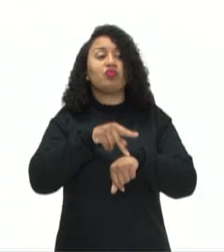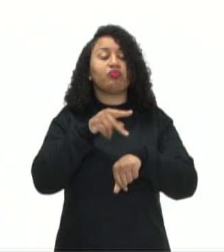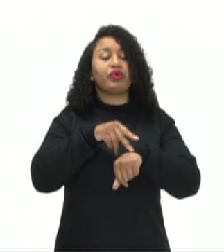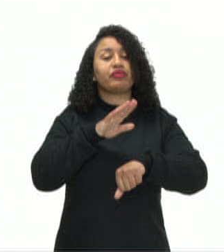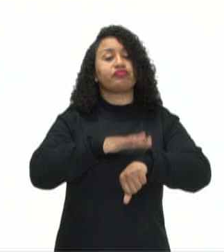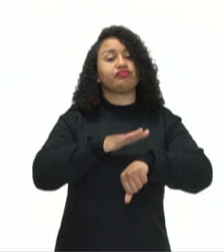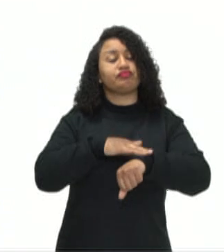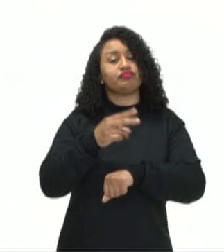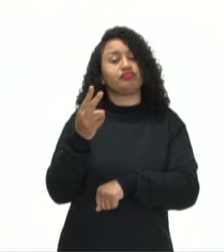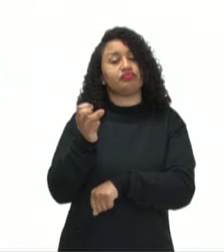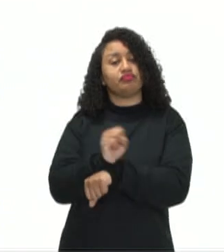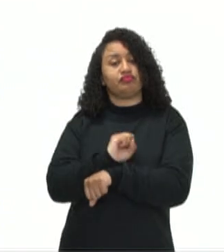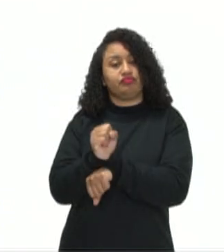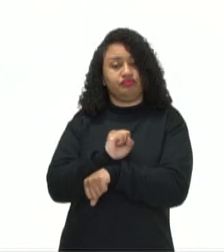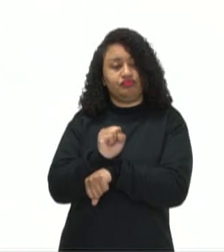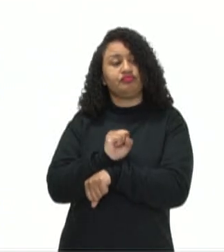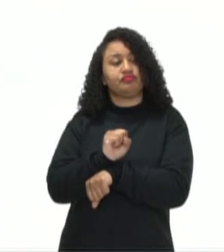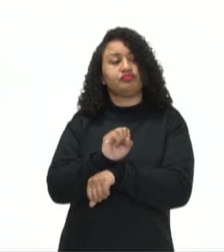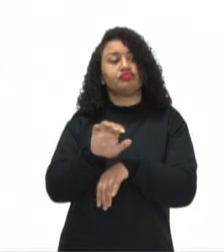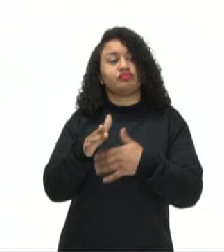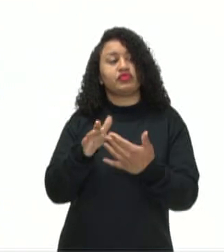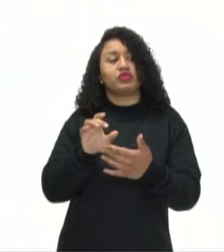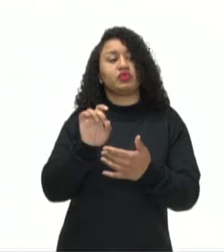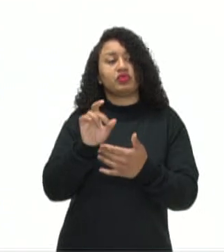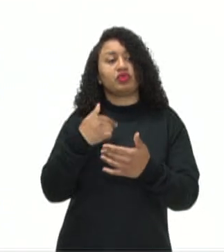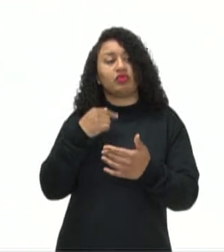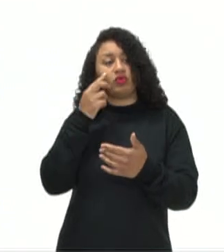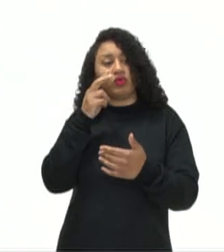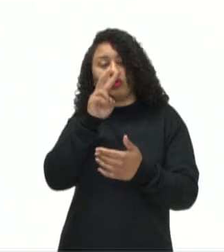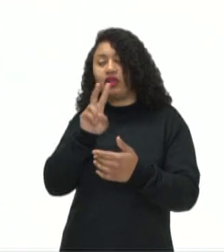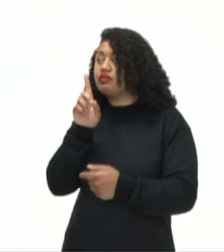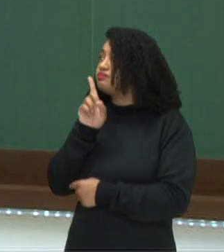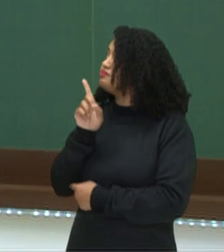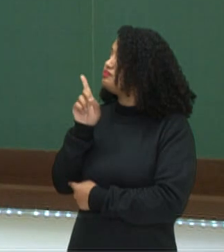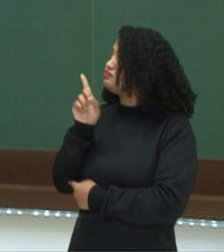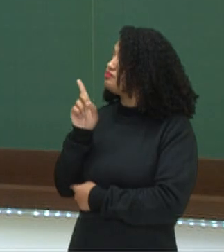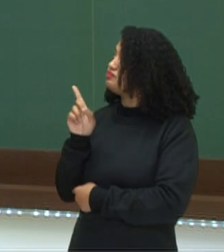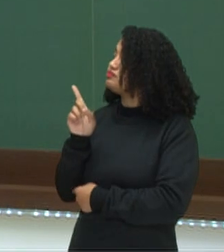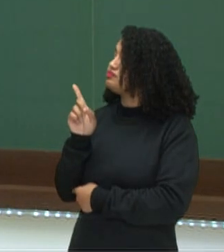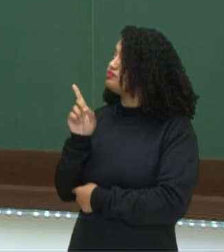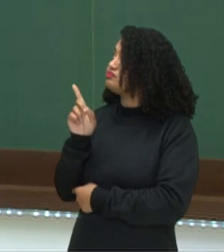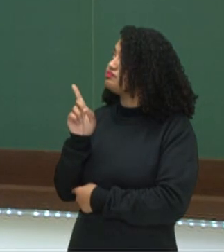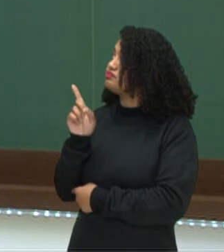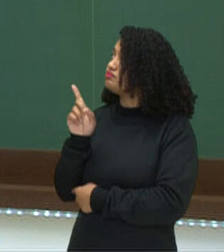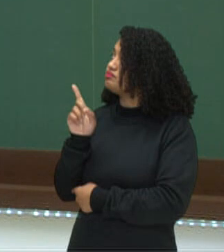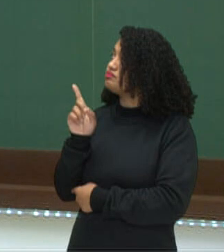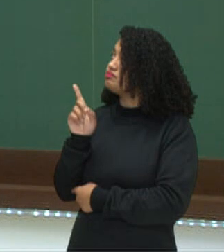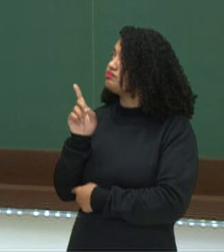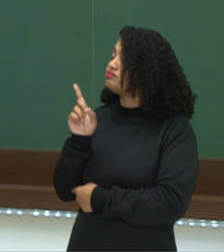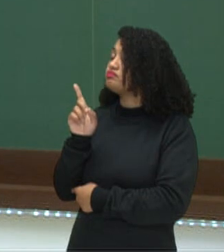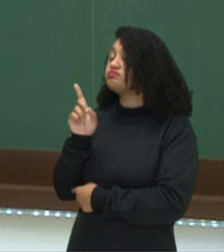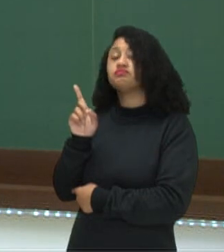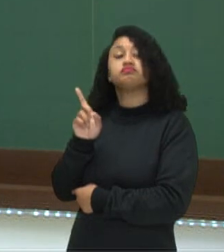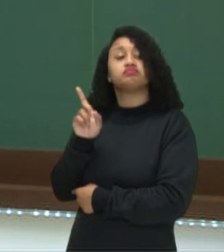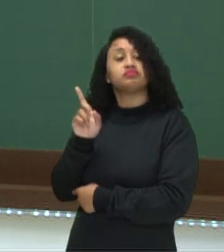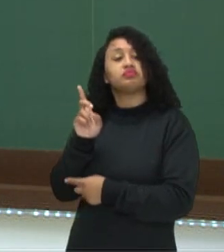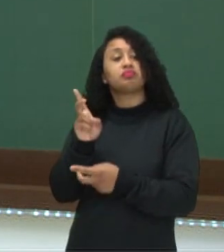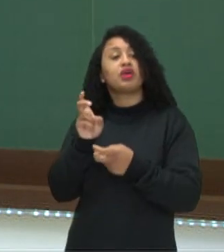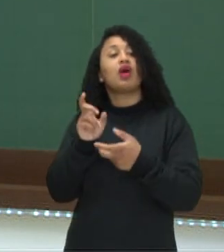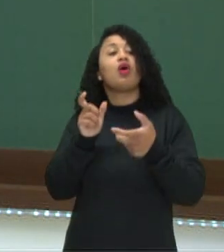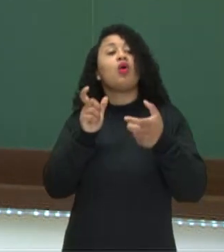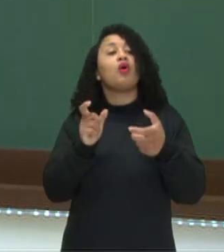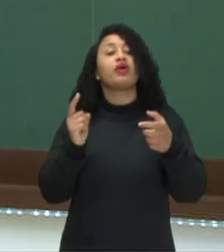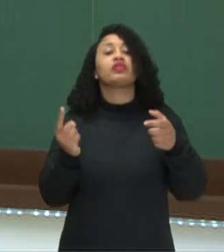no instante 2 segundos? Então, basta eu vir aqui, olhar no tempo 2 e identificar qual altura ela